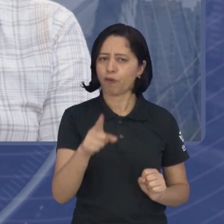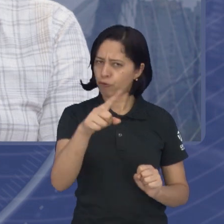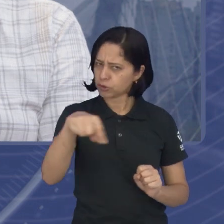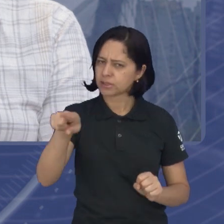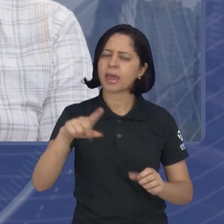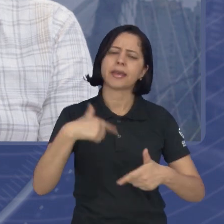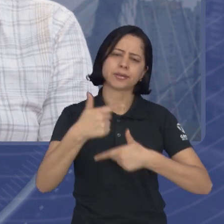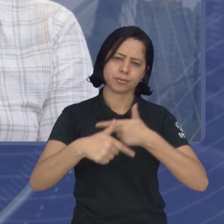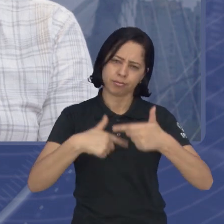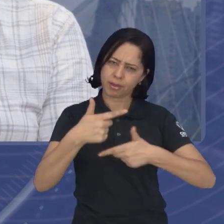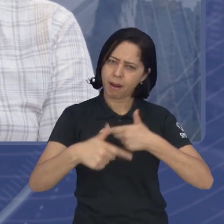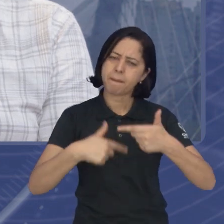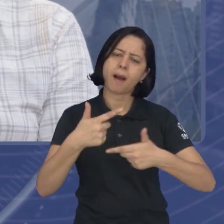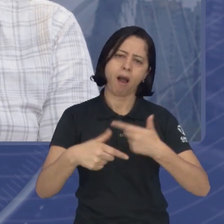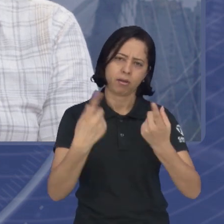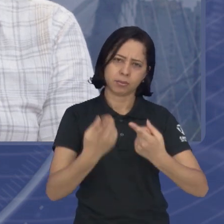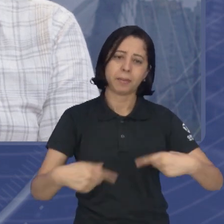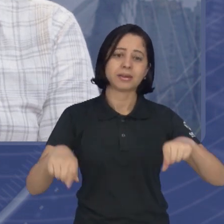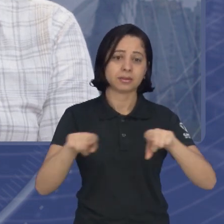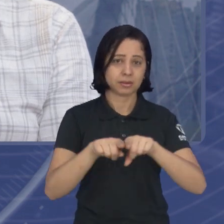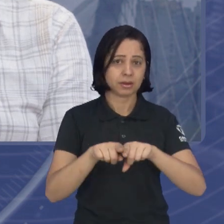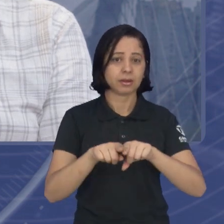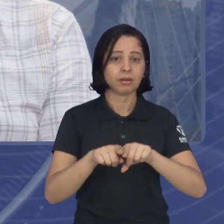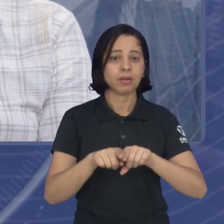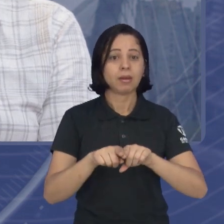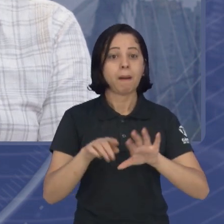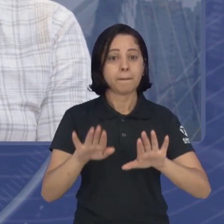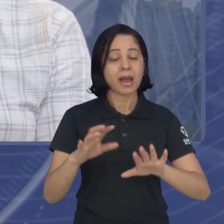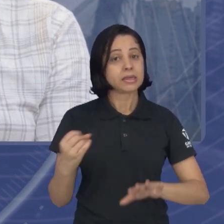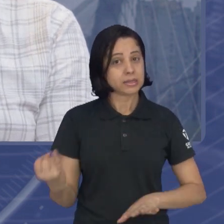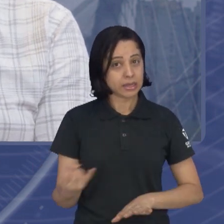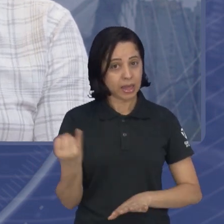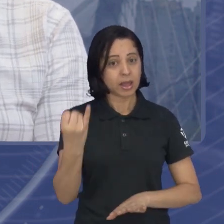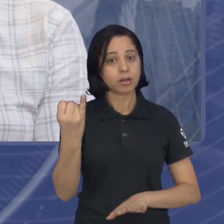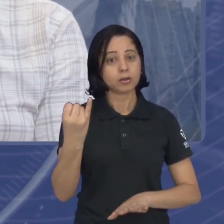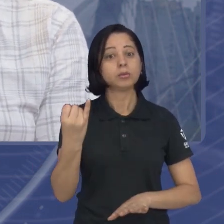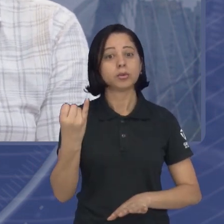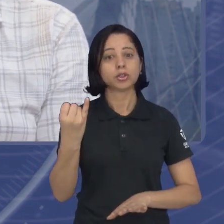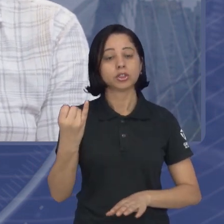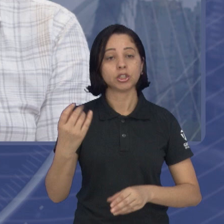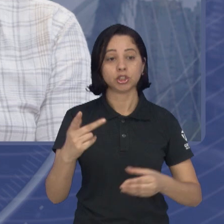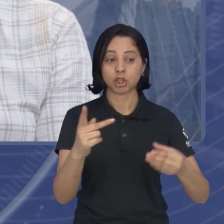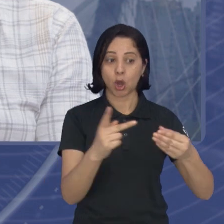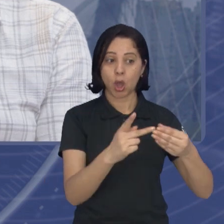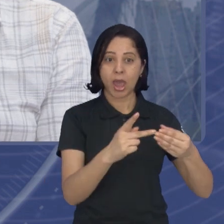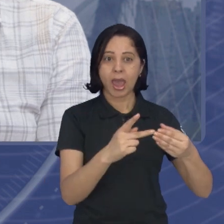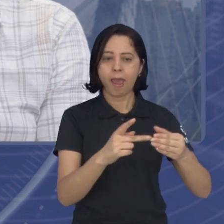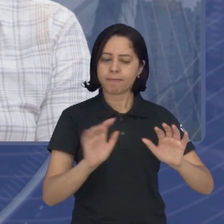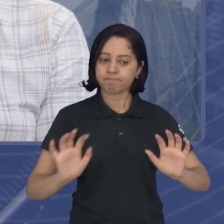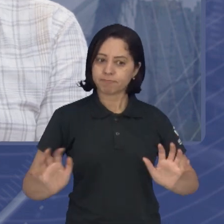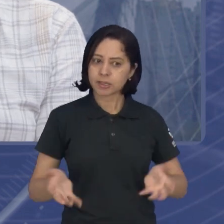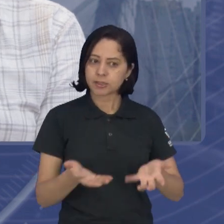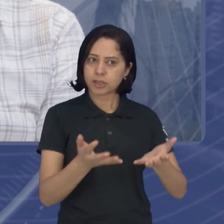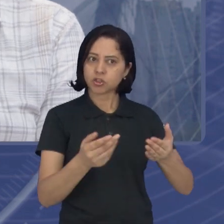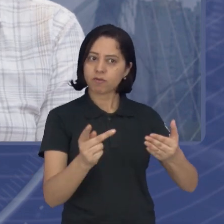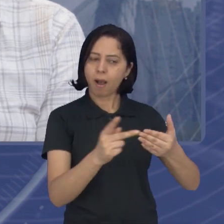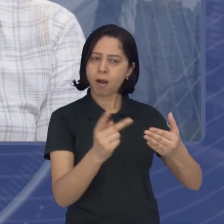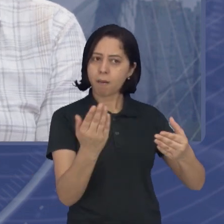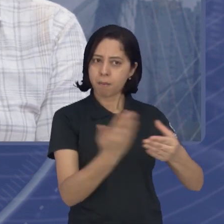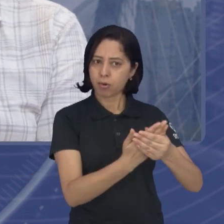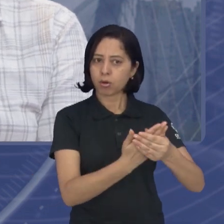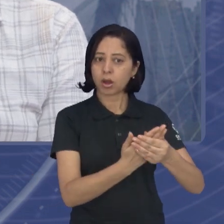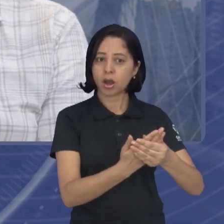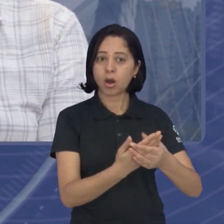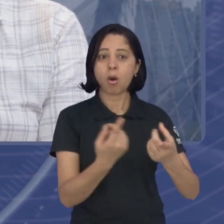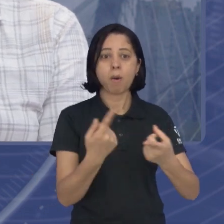trabalho integrado, é muito importante fortalecer o trabalho do Procon, né? De instituições como essa, porque